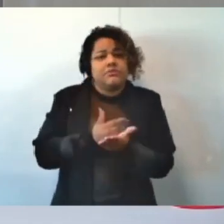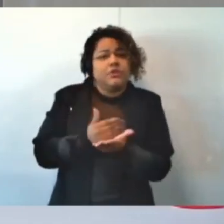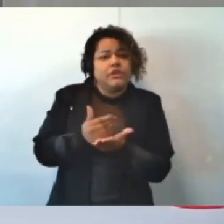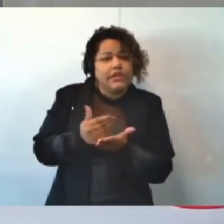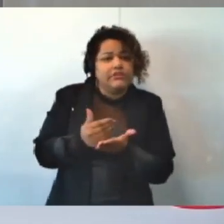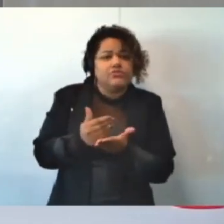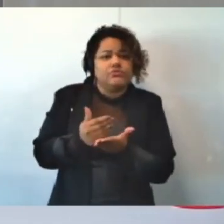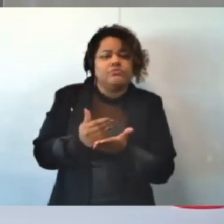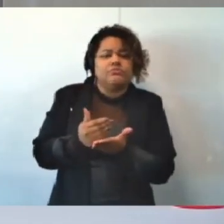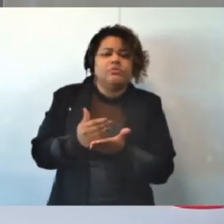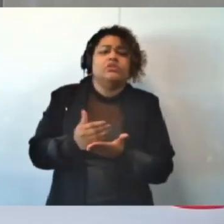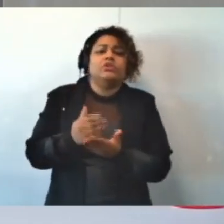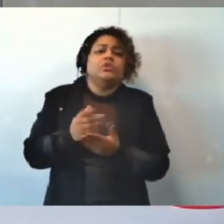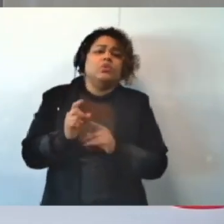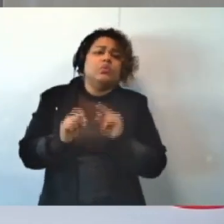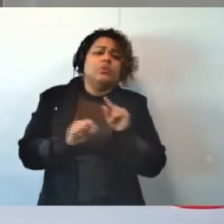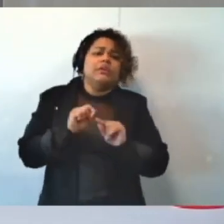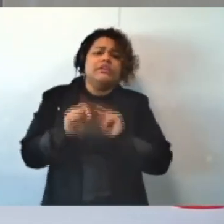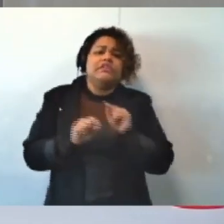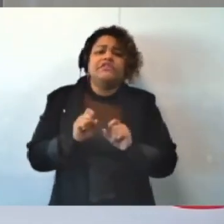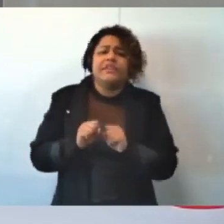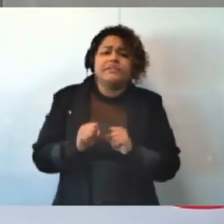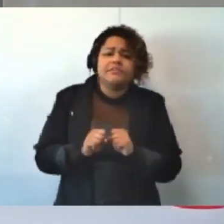lá ultimamente, a princípio agora?